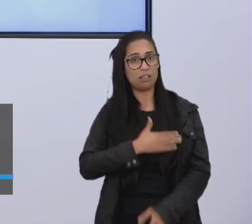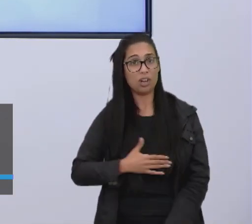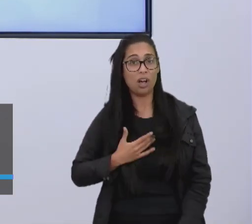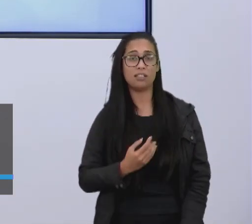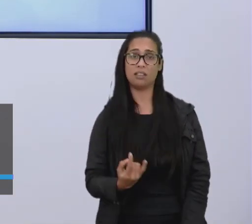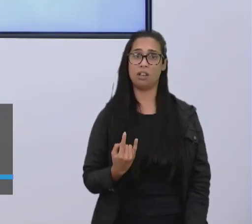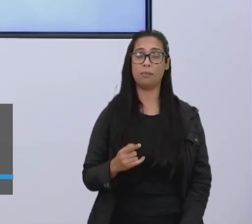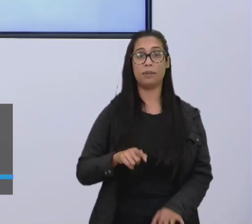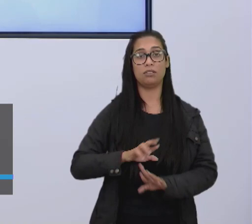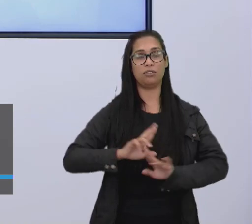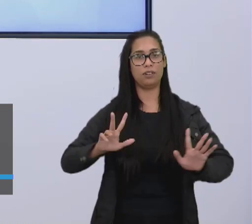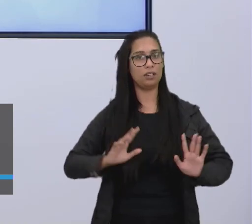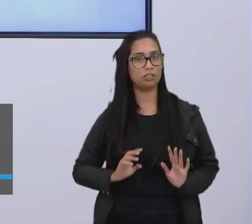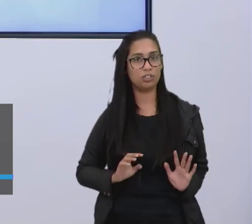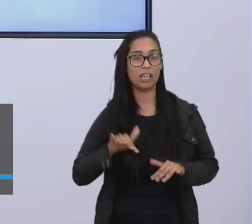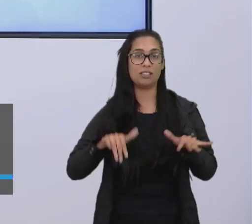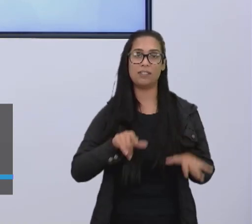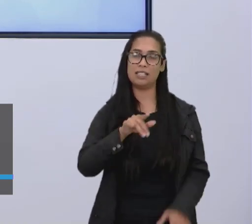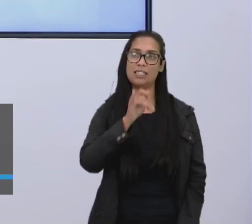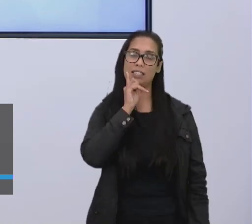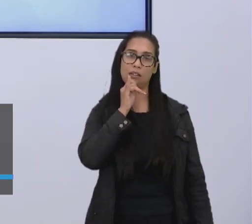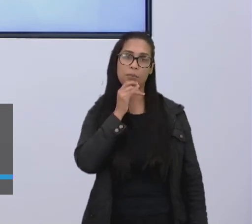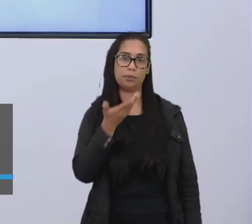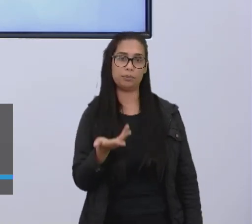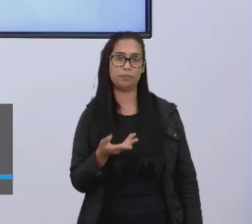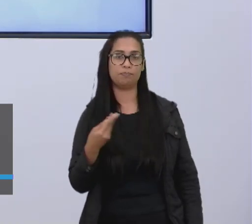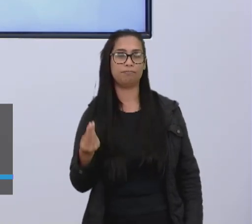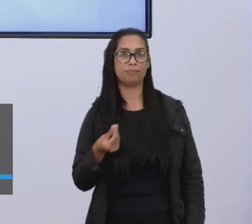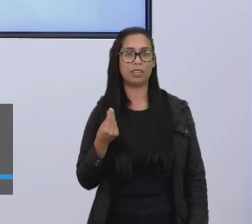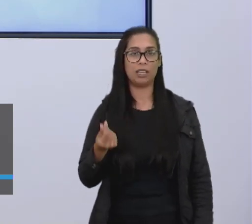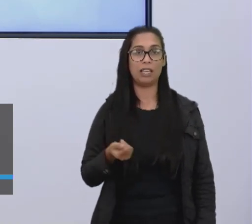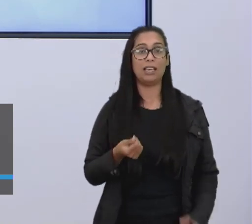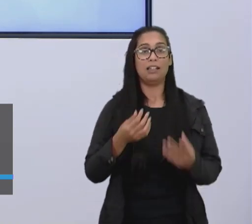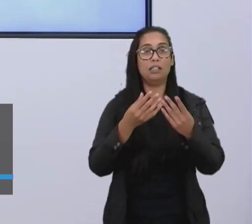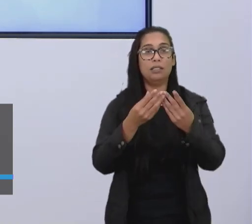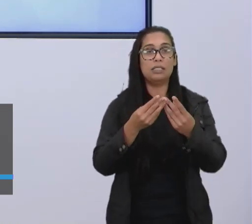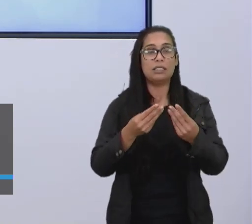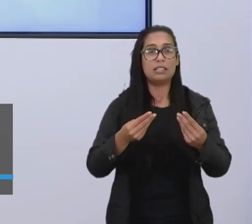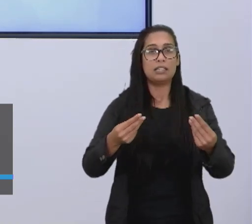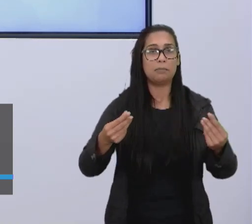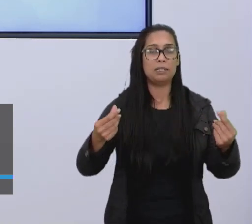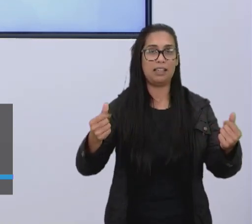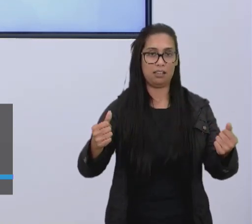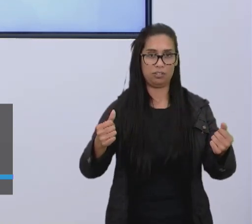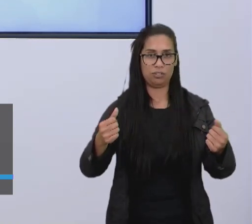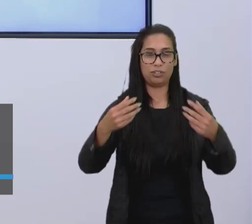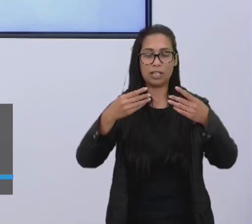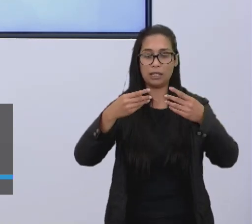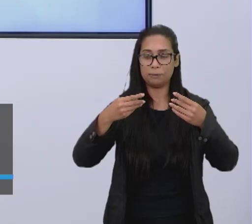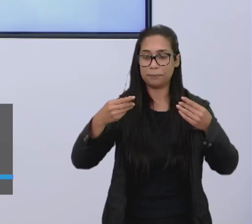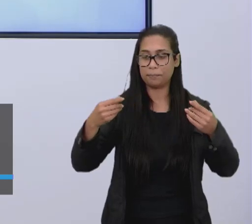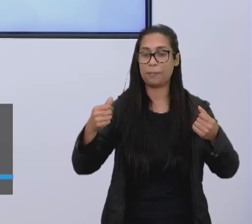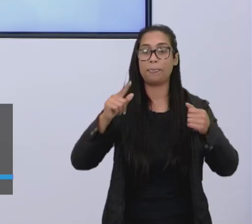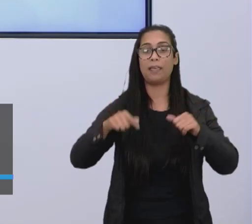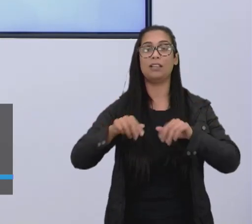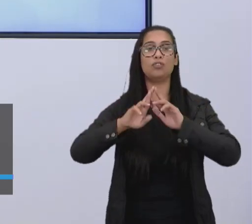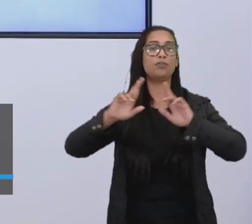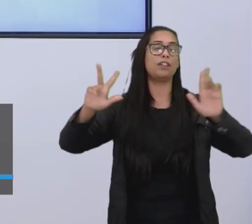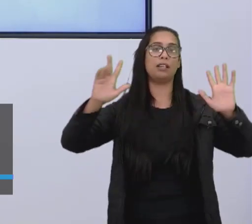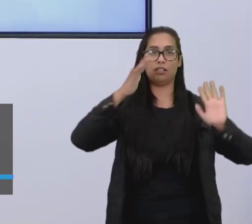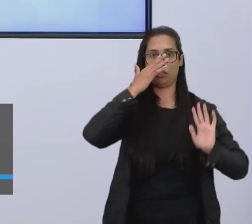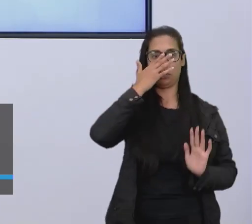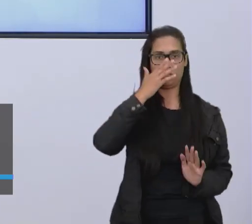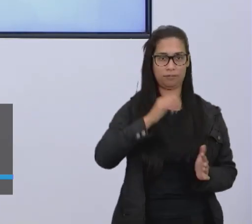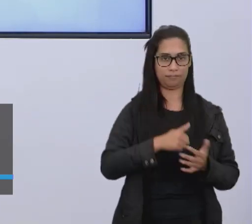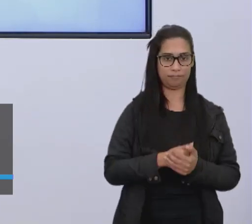porque você... o problema é que sensibilidade é uma coisa muito complicada, que a gente tem que escolher muito bem as nossas palavras e isso às vezes dificulta